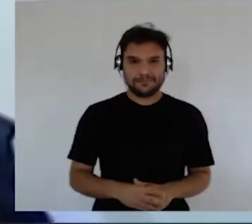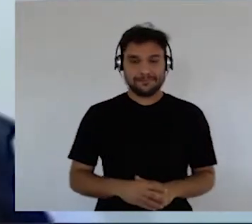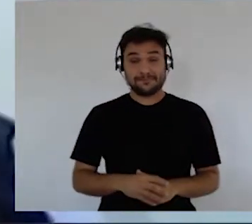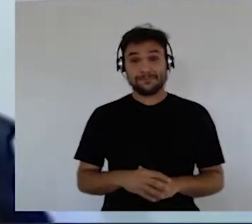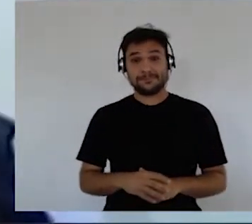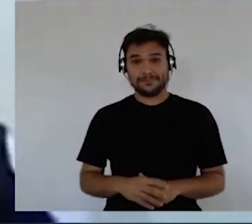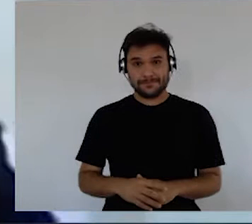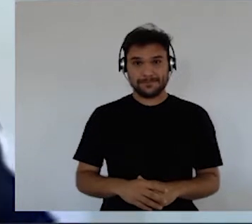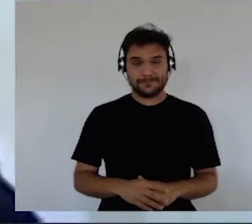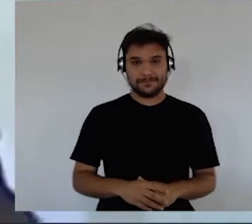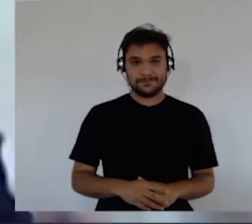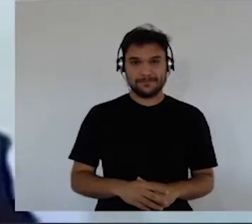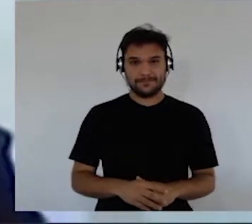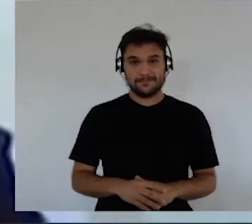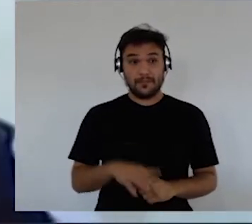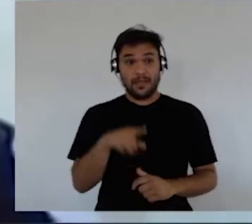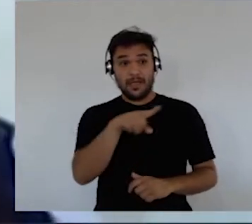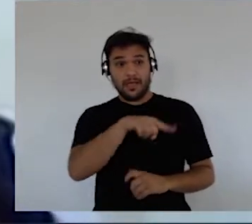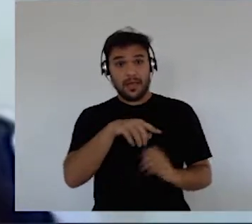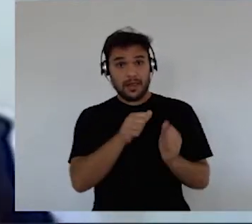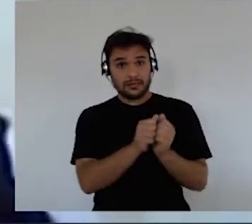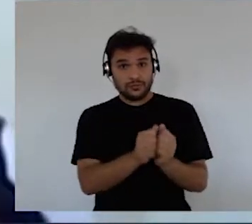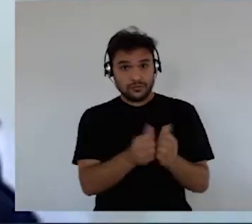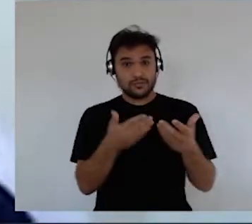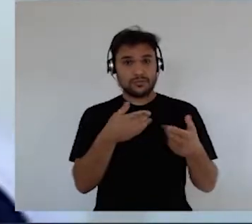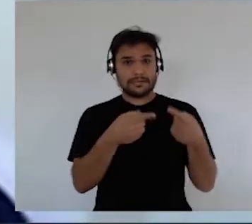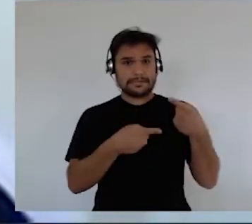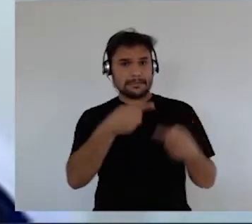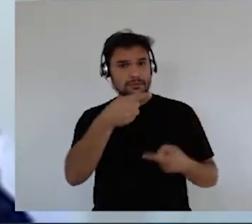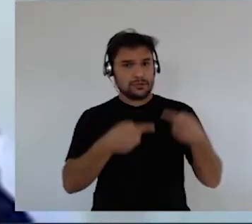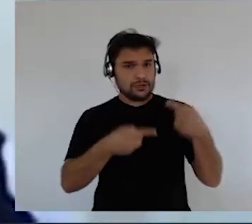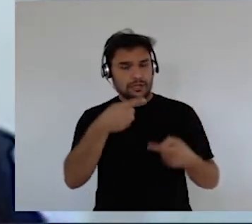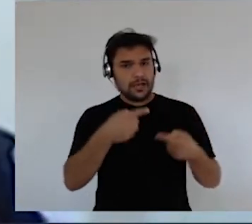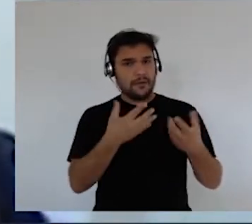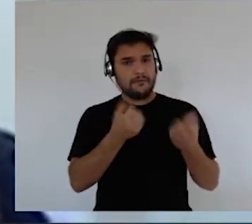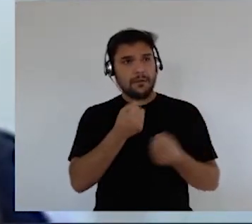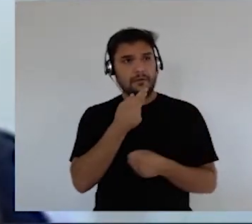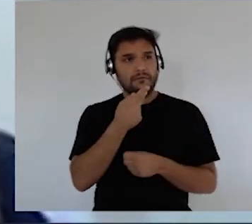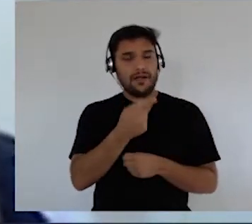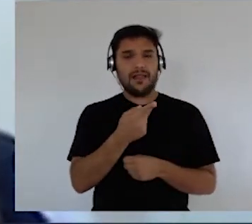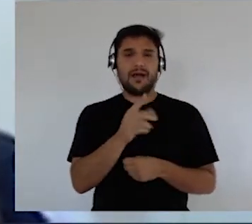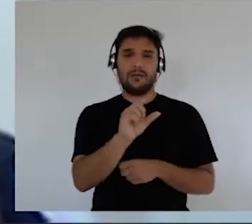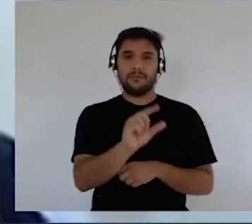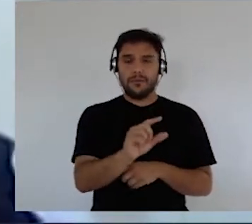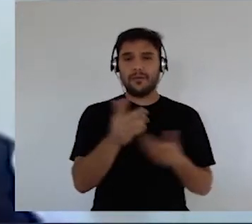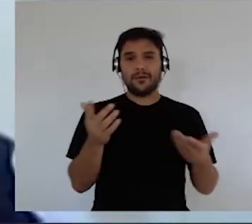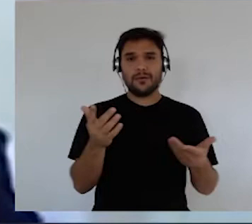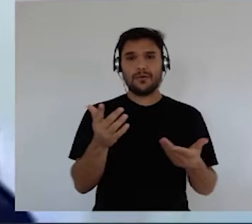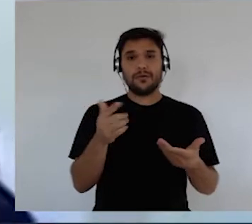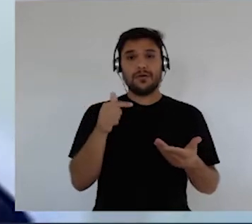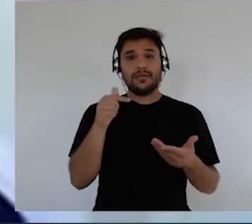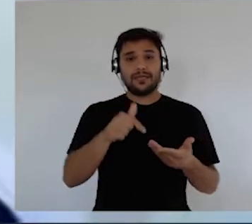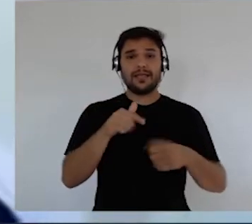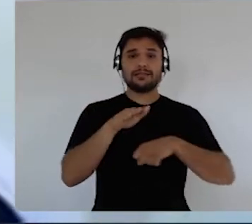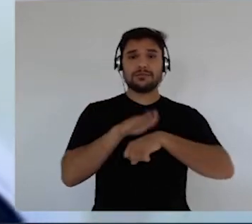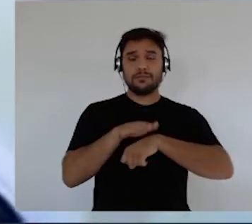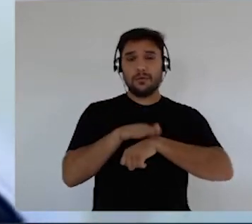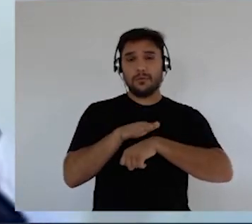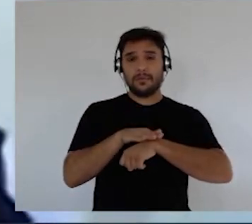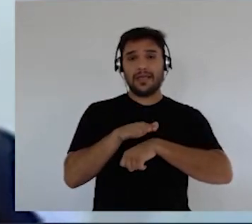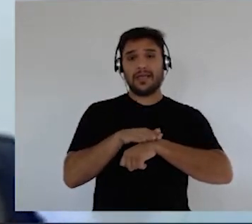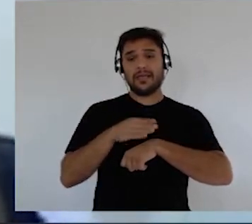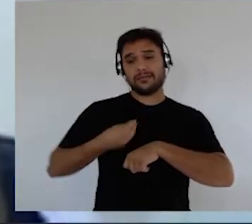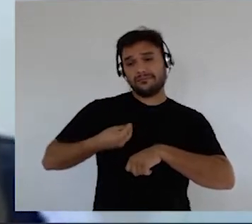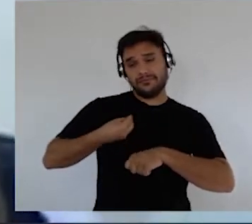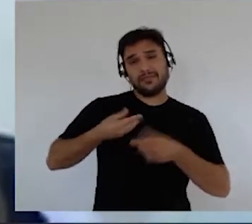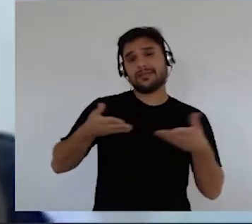que juntas discutiremos e falaremos um pouco deste momento que